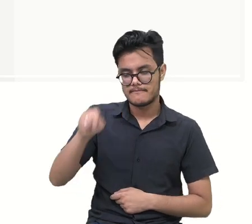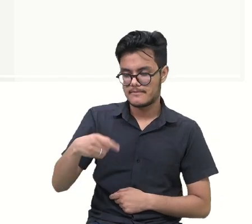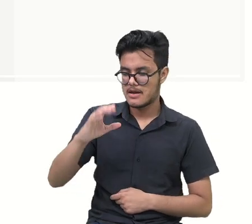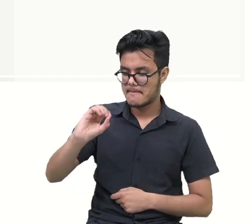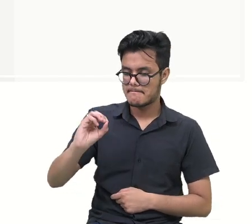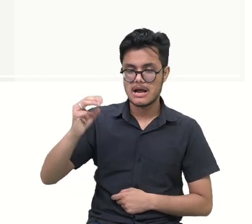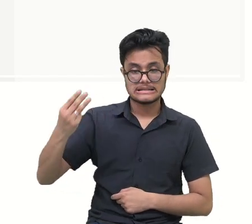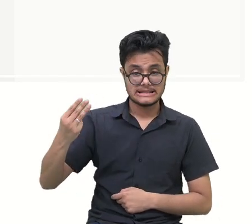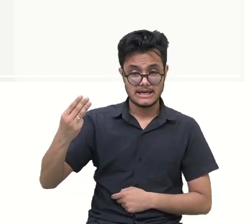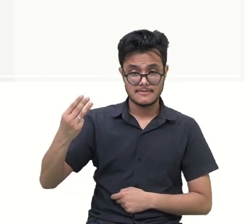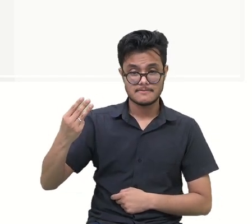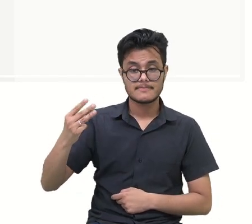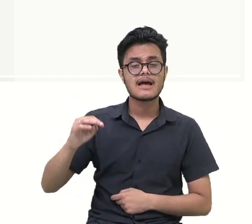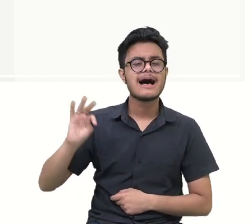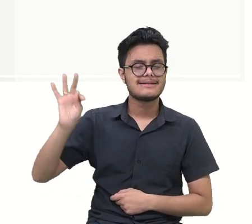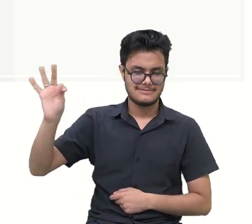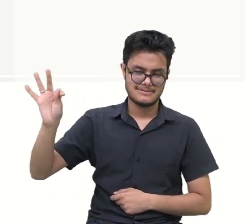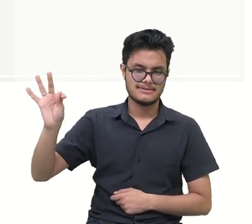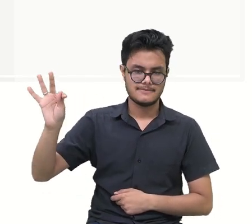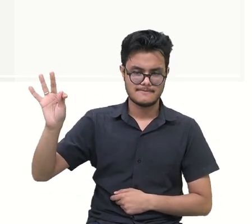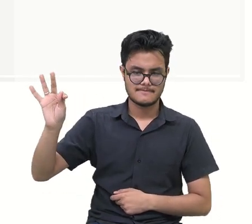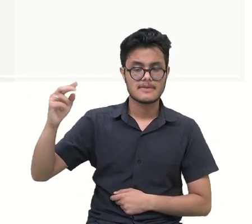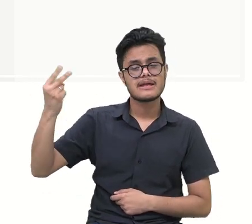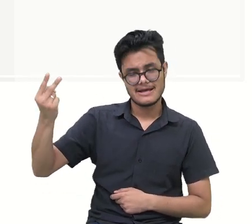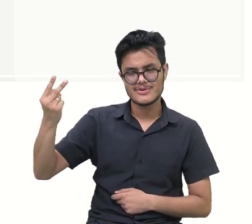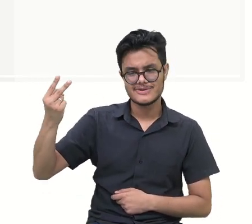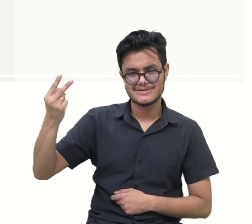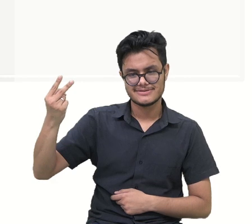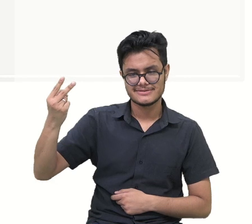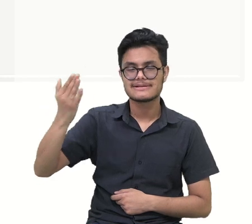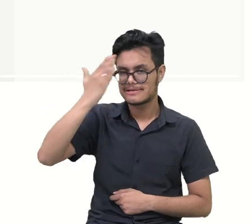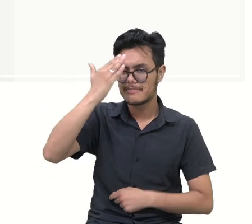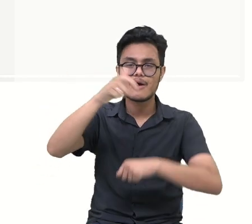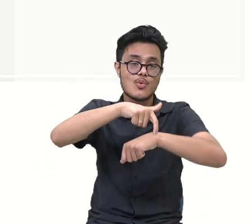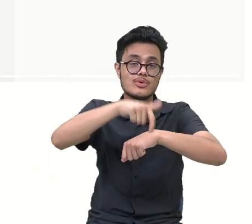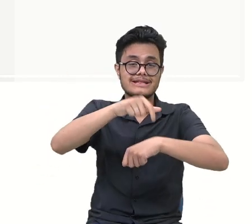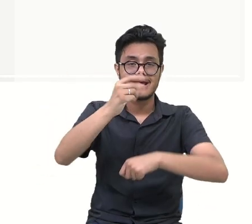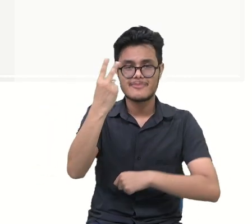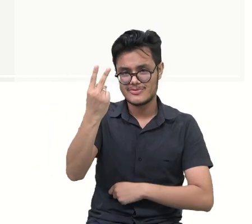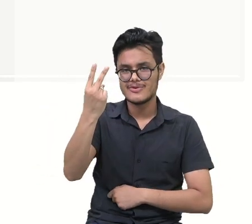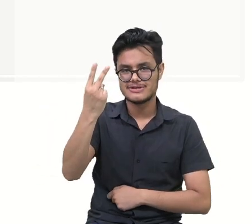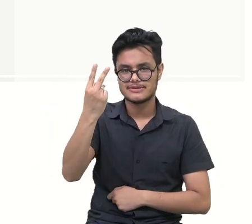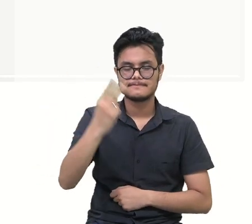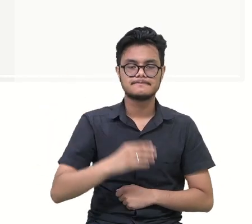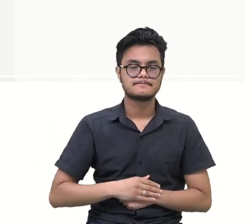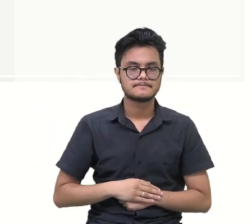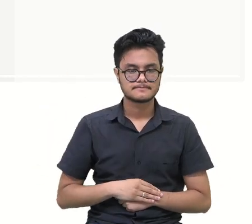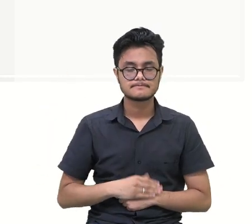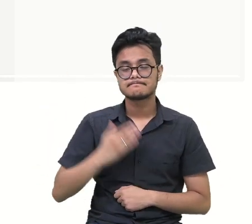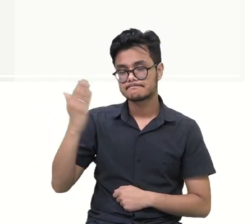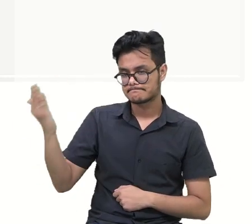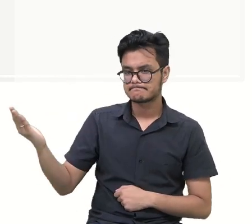1,03 elevado a 2. Ok? Aí está.